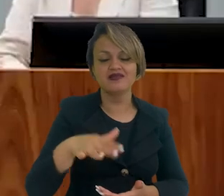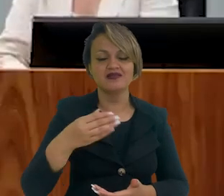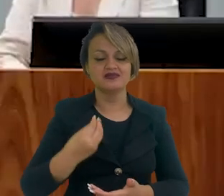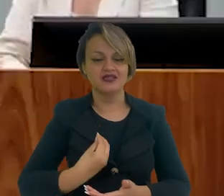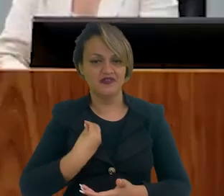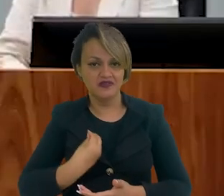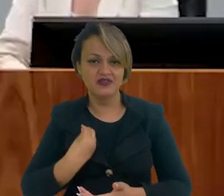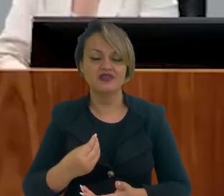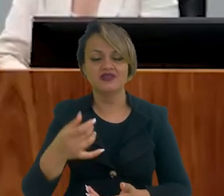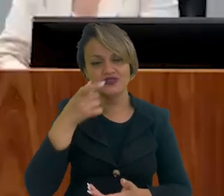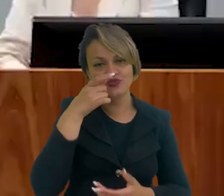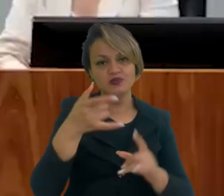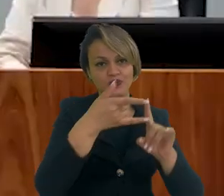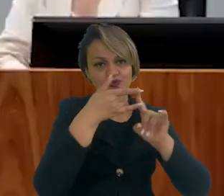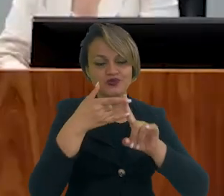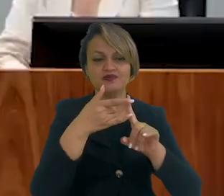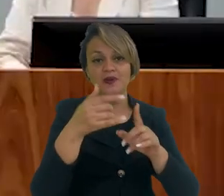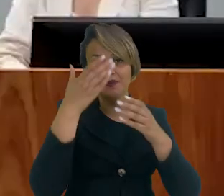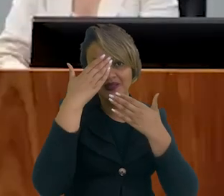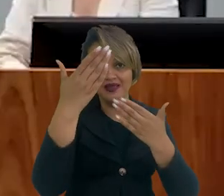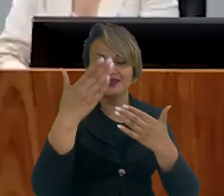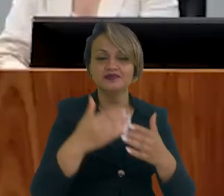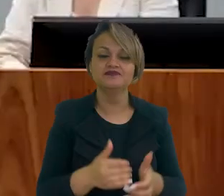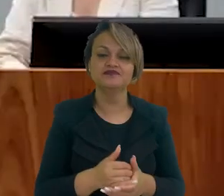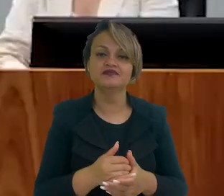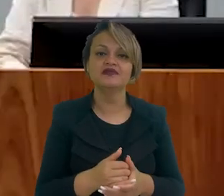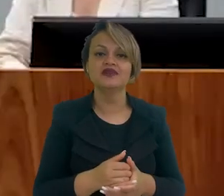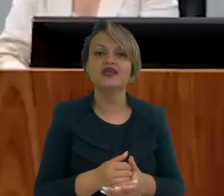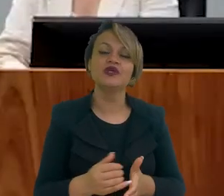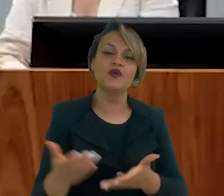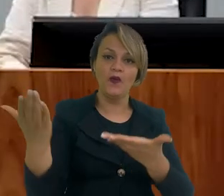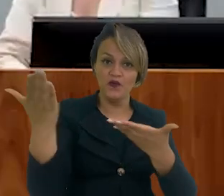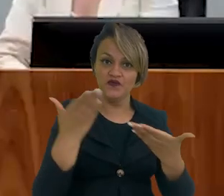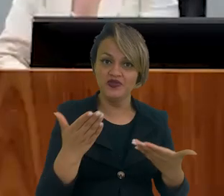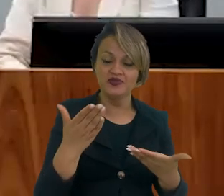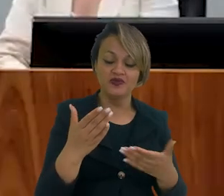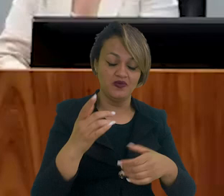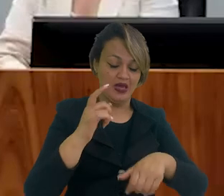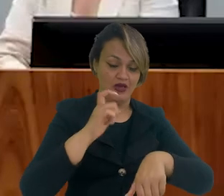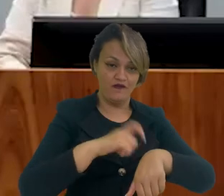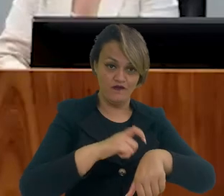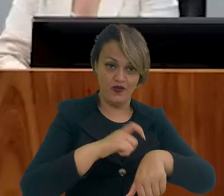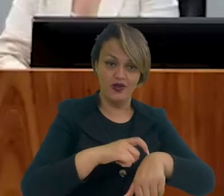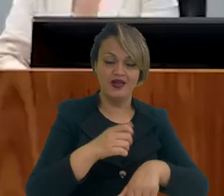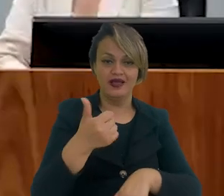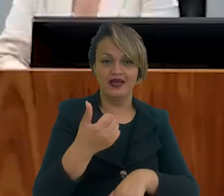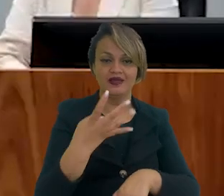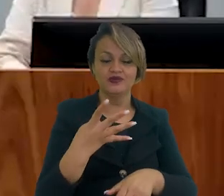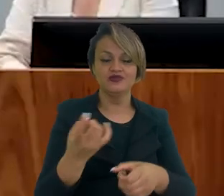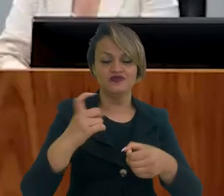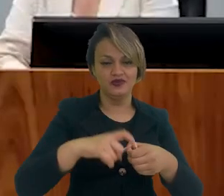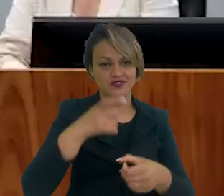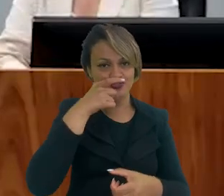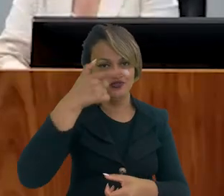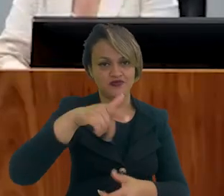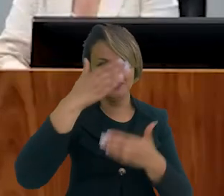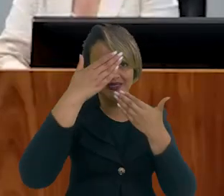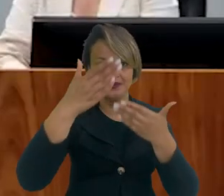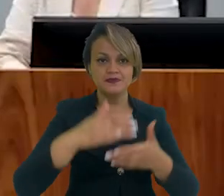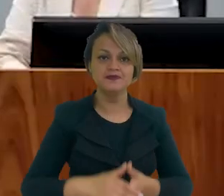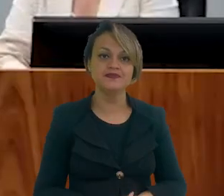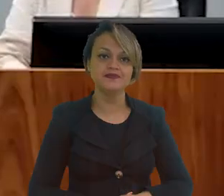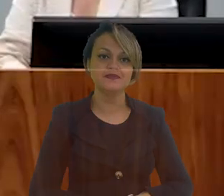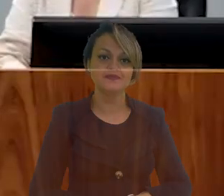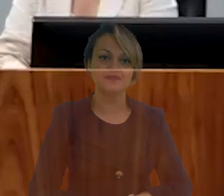do direito estão presencialmente e pela plataformas muito obrigada e reforço o convite